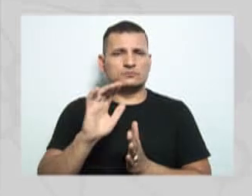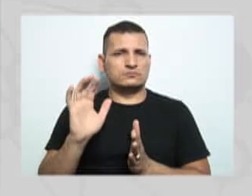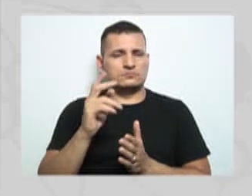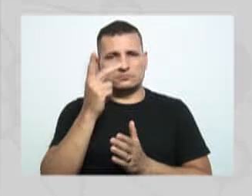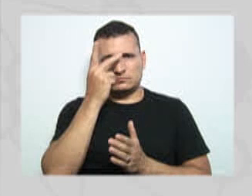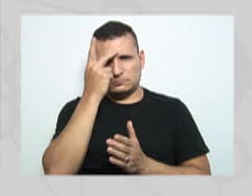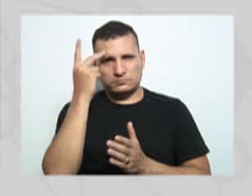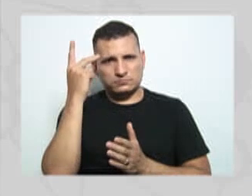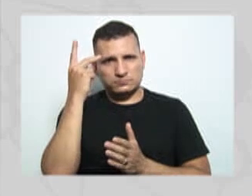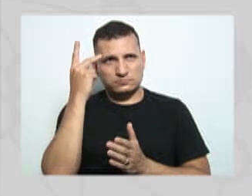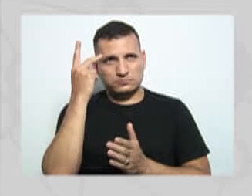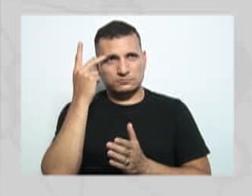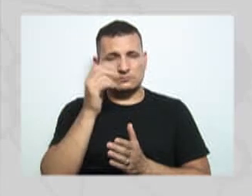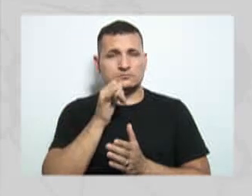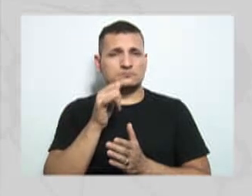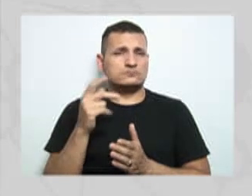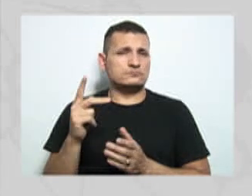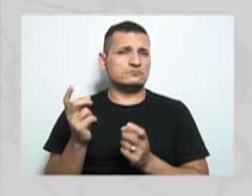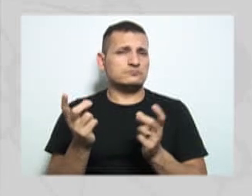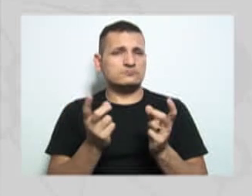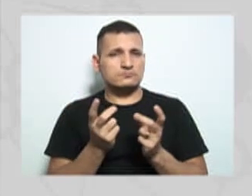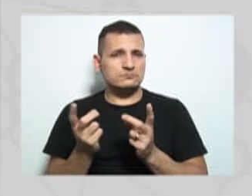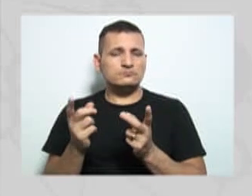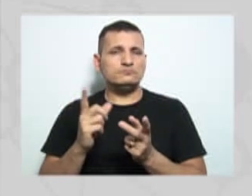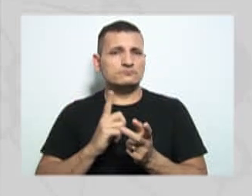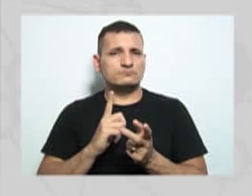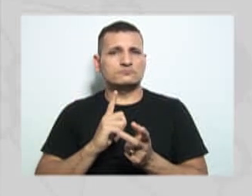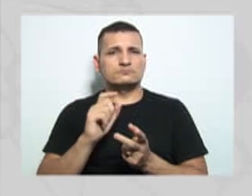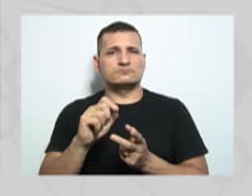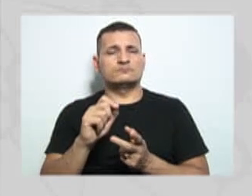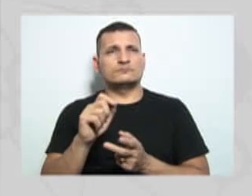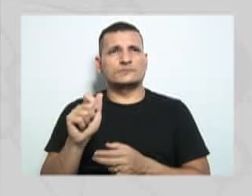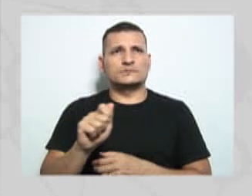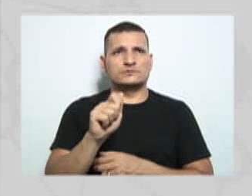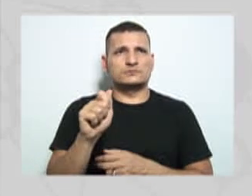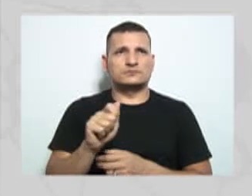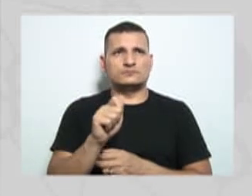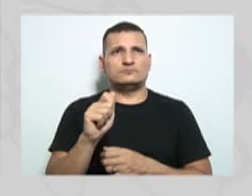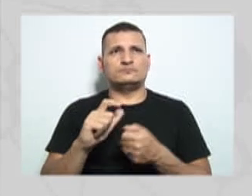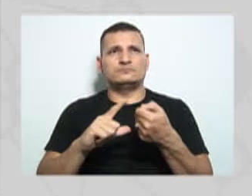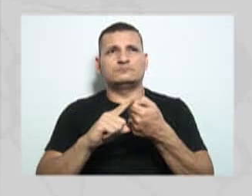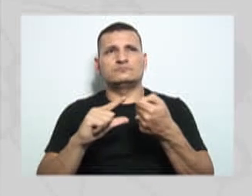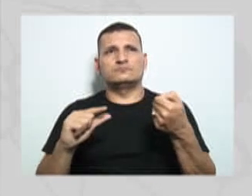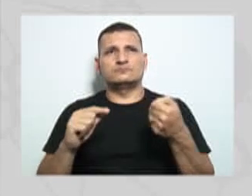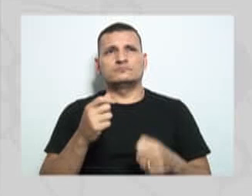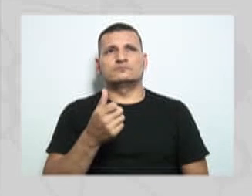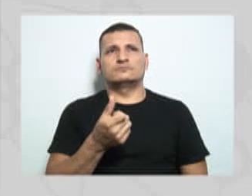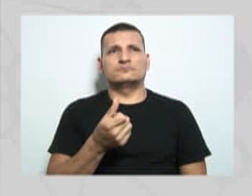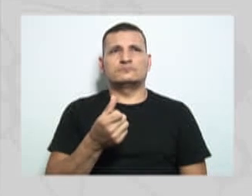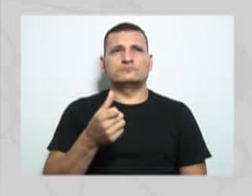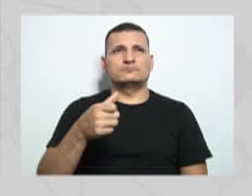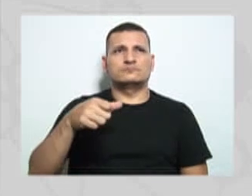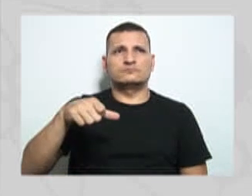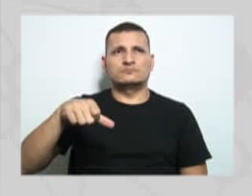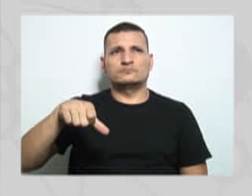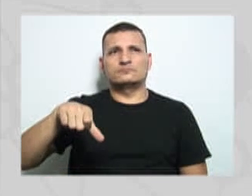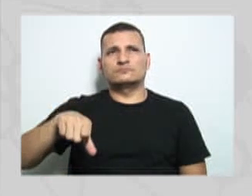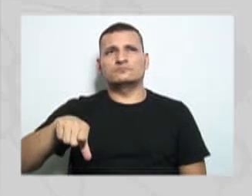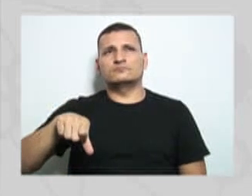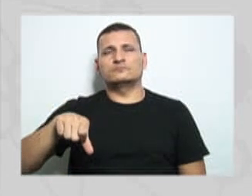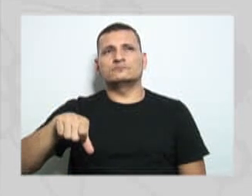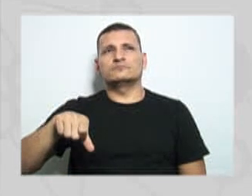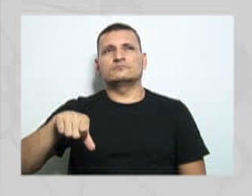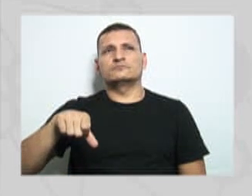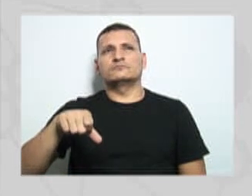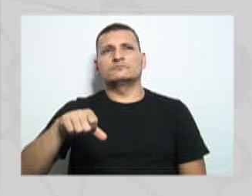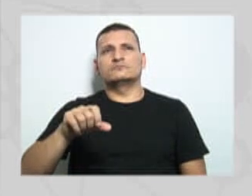efetuadas integralmente a associados. Artigo 69 da Lei número 9.532